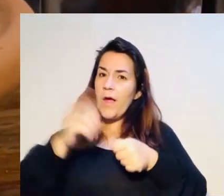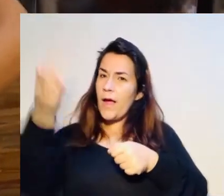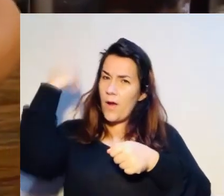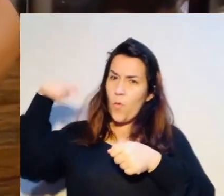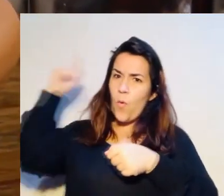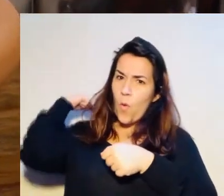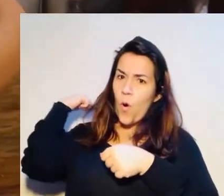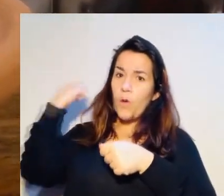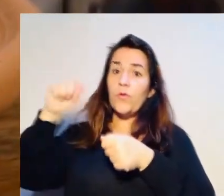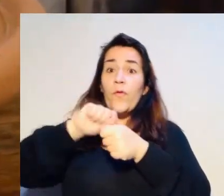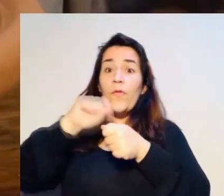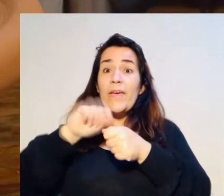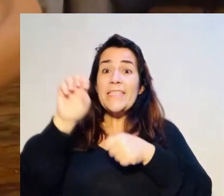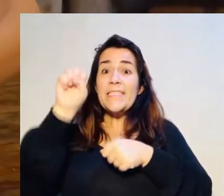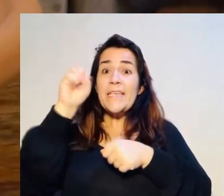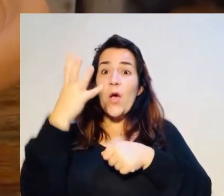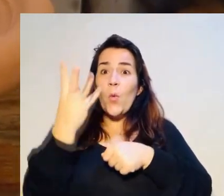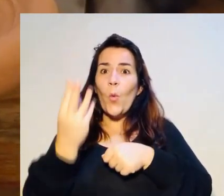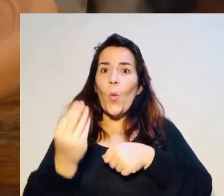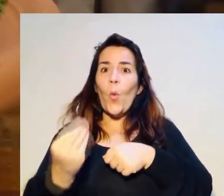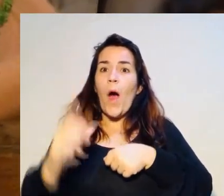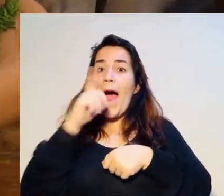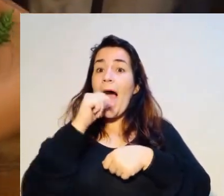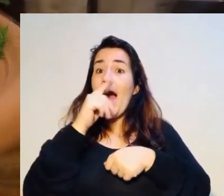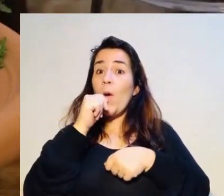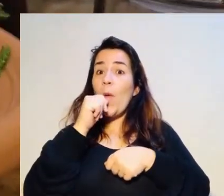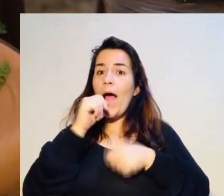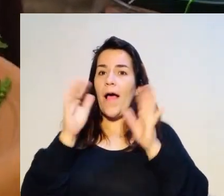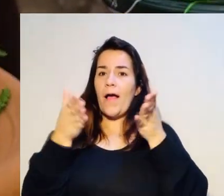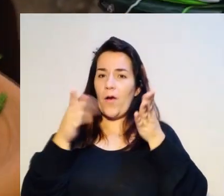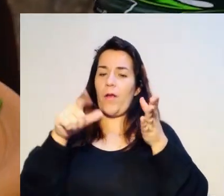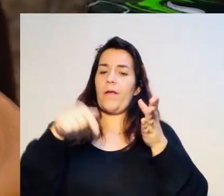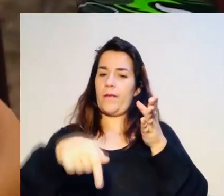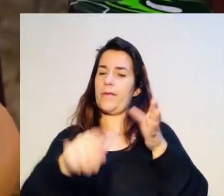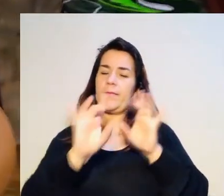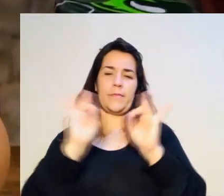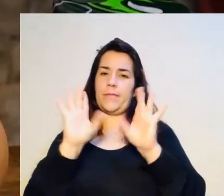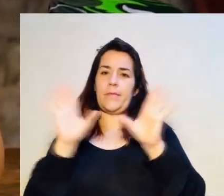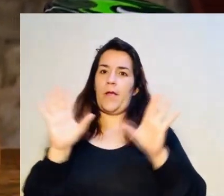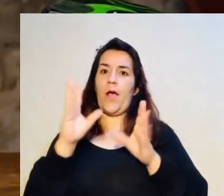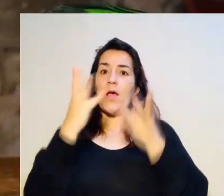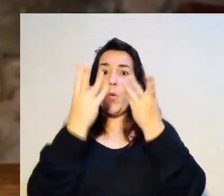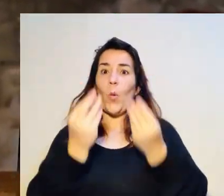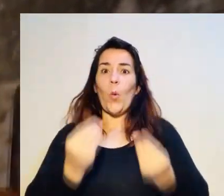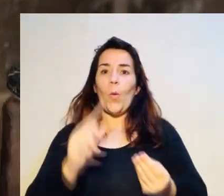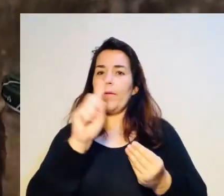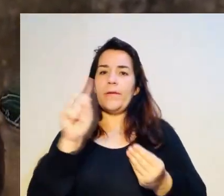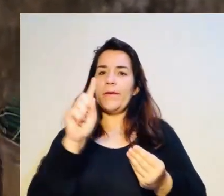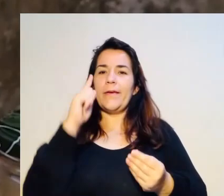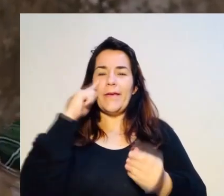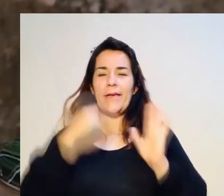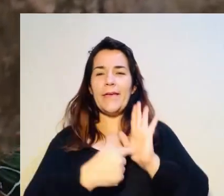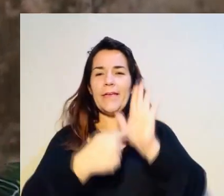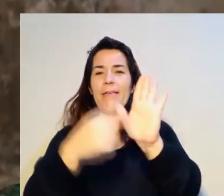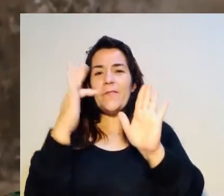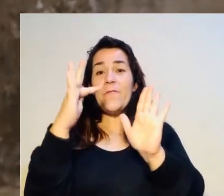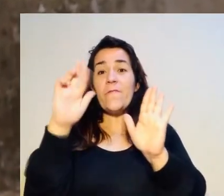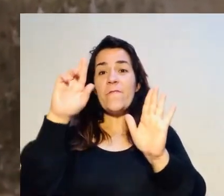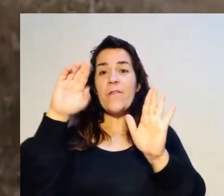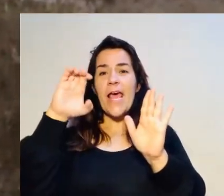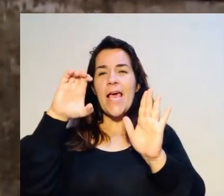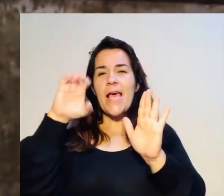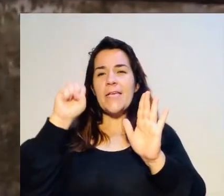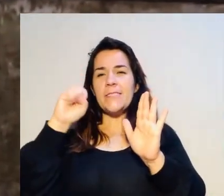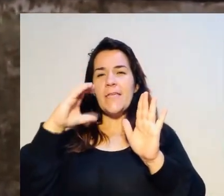fez com a erva seca. E agora a gente vai fazer fresquinha, fresquinha. Com a erva fresca, a gente dá